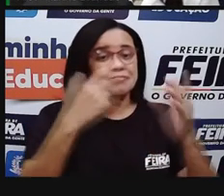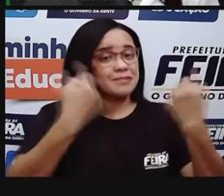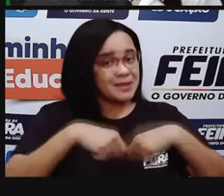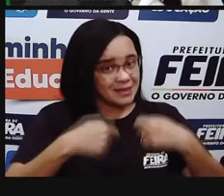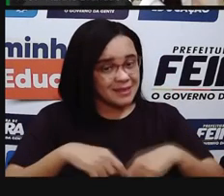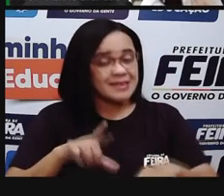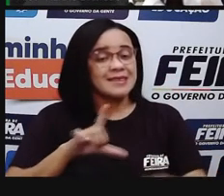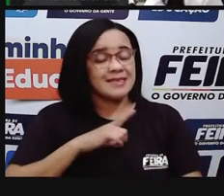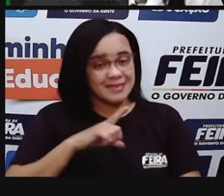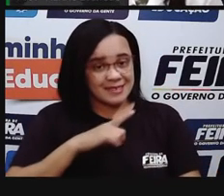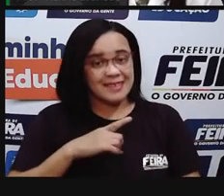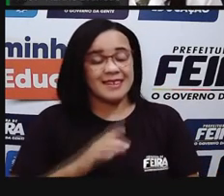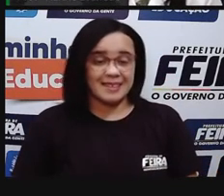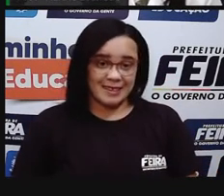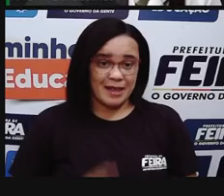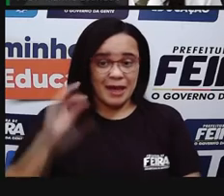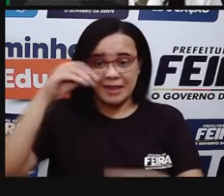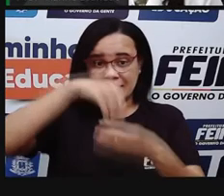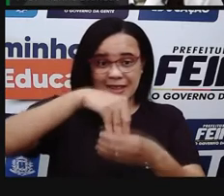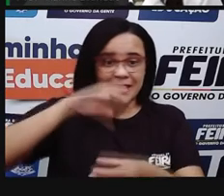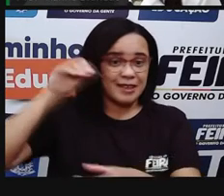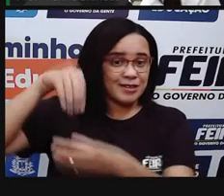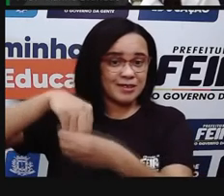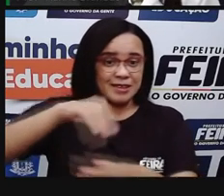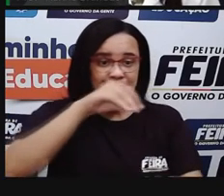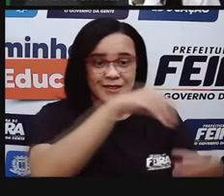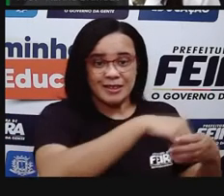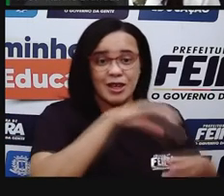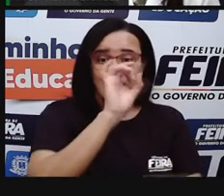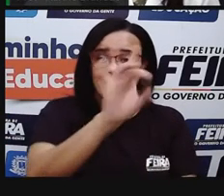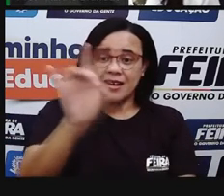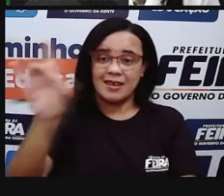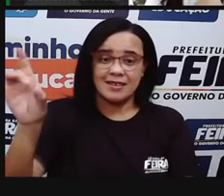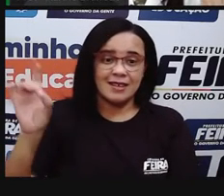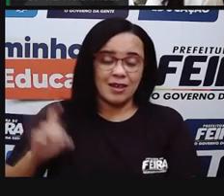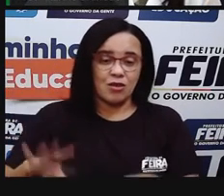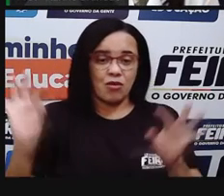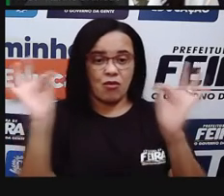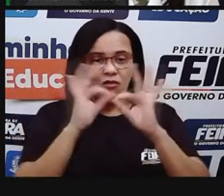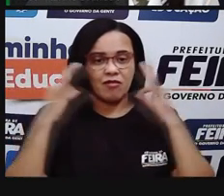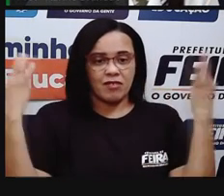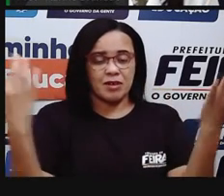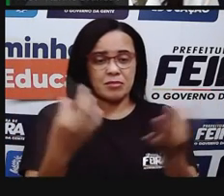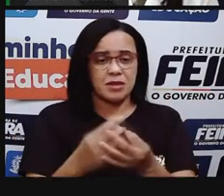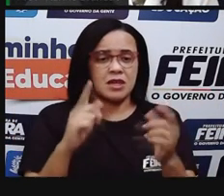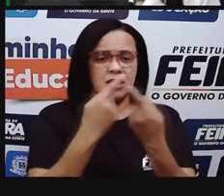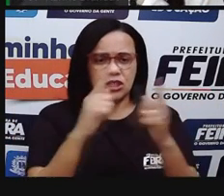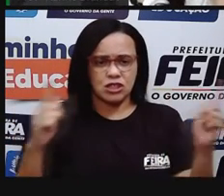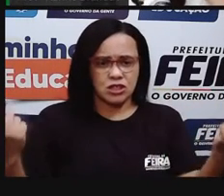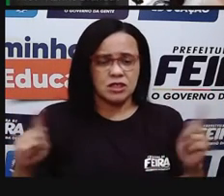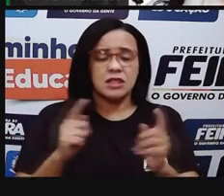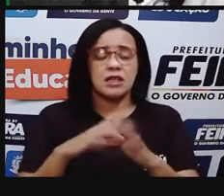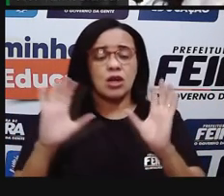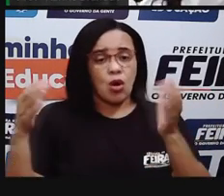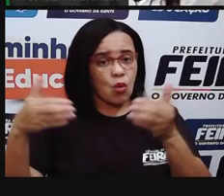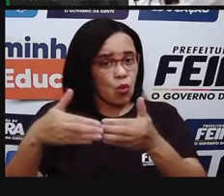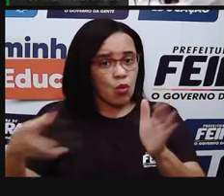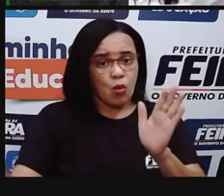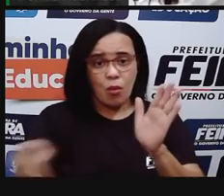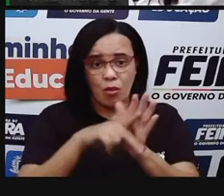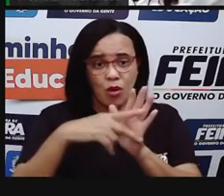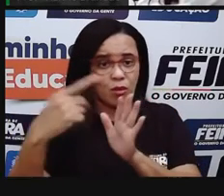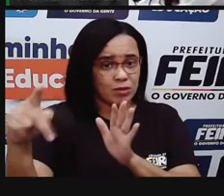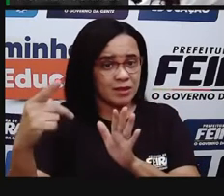família, dentro das famílias a gente tem o gênero, e dentro dos gêneros a gente tem as espécies, tá? Então a gente sai